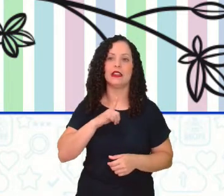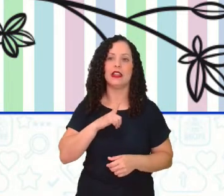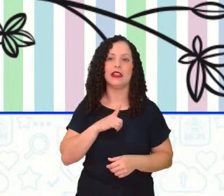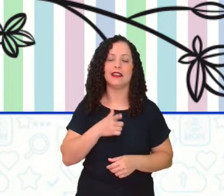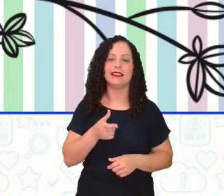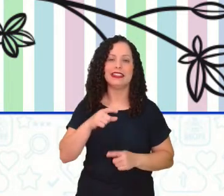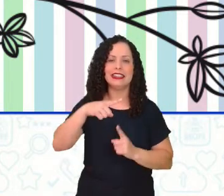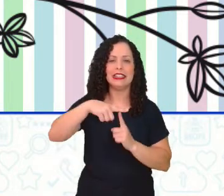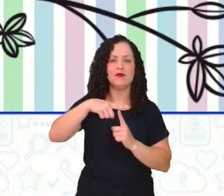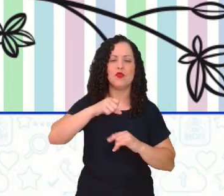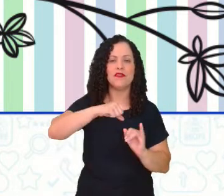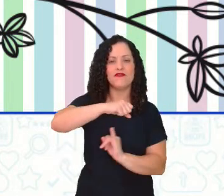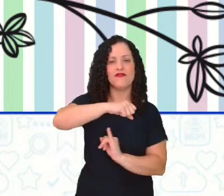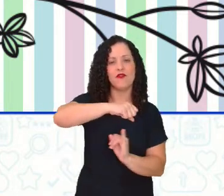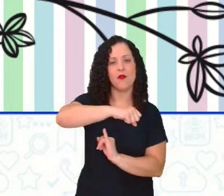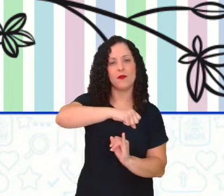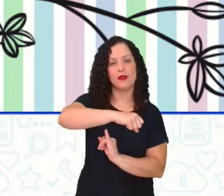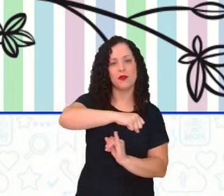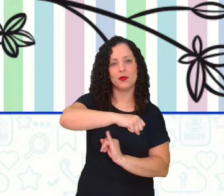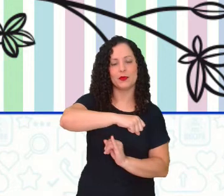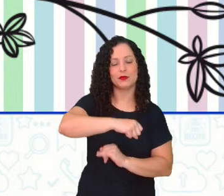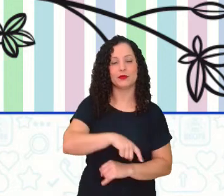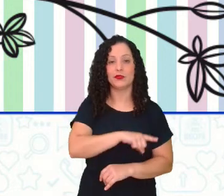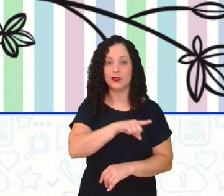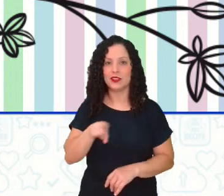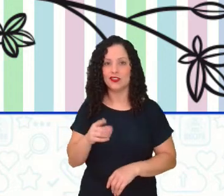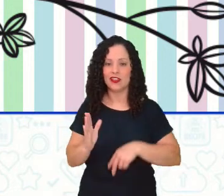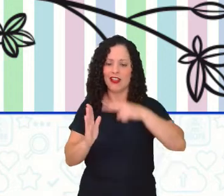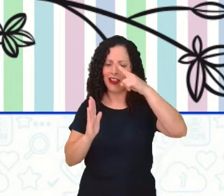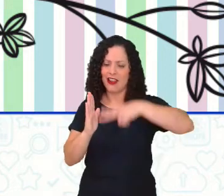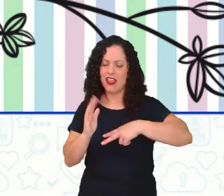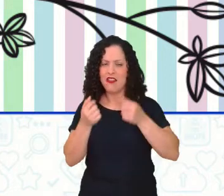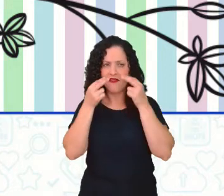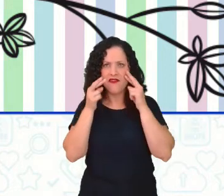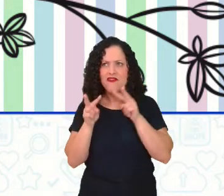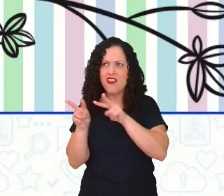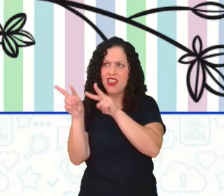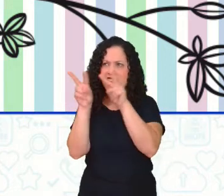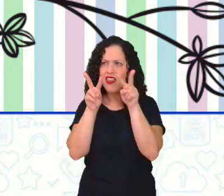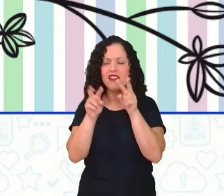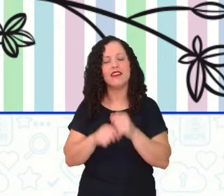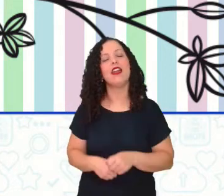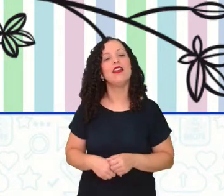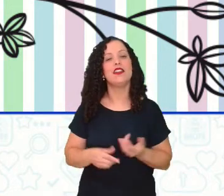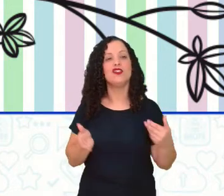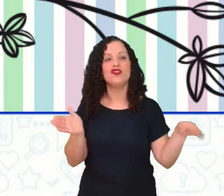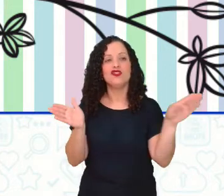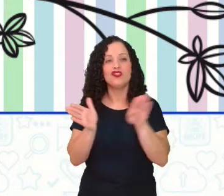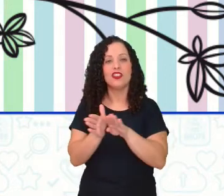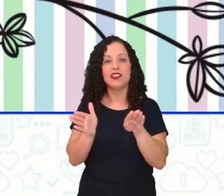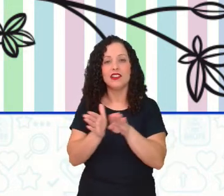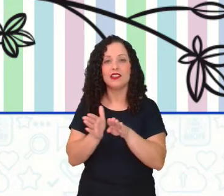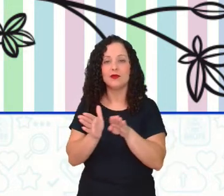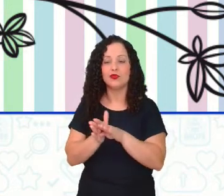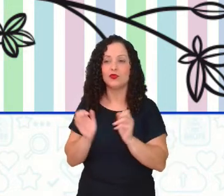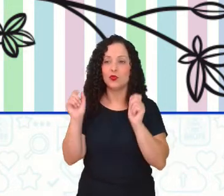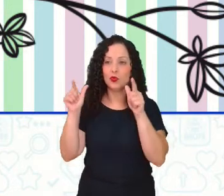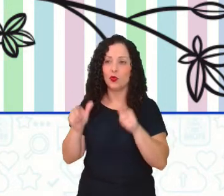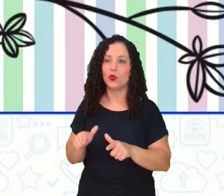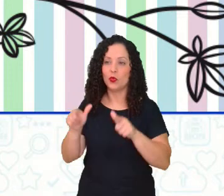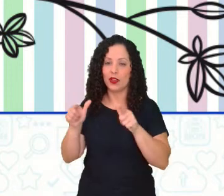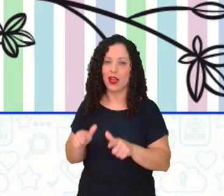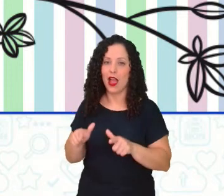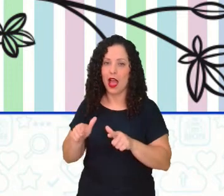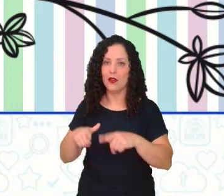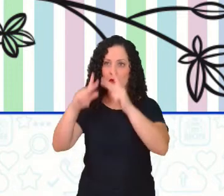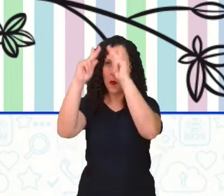você escute aí fora, ou veja, ou leia, né? Em algum lugar, chegamos no local indicado no mapa.